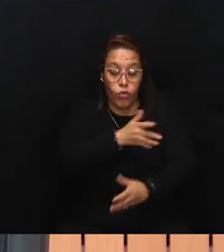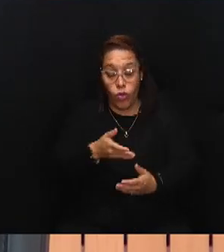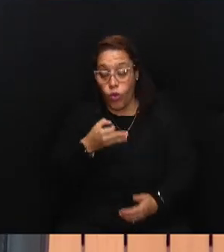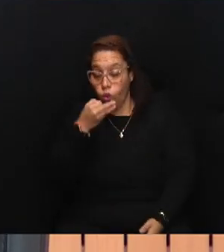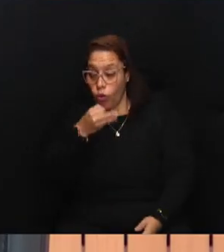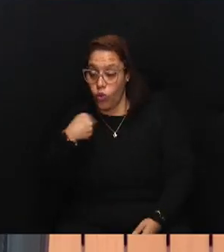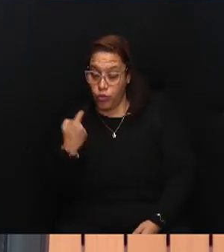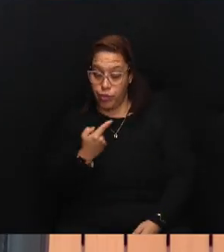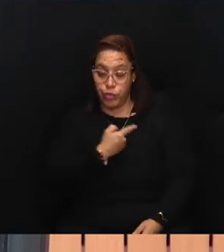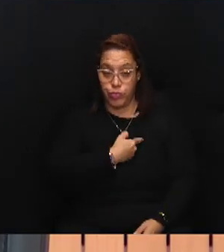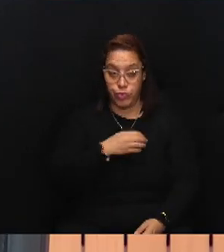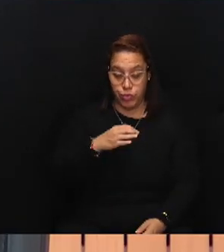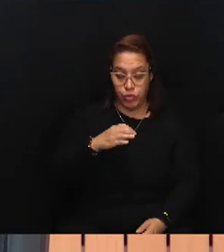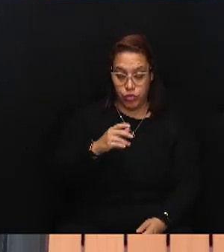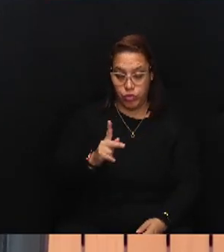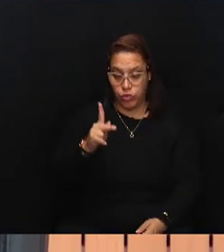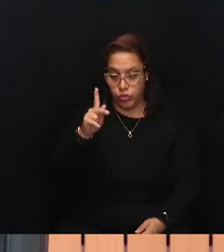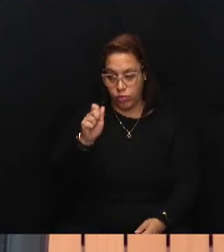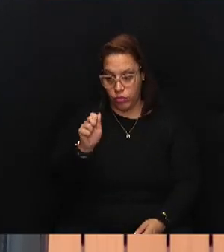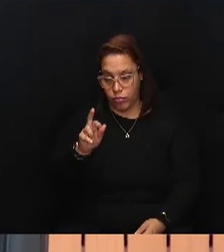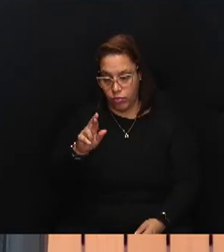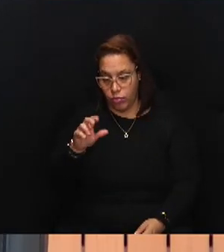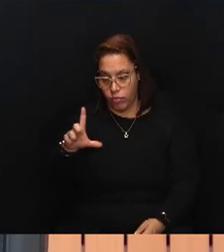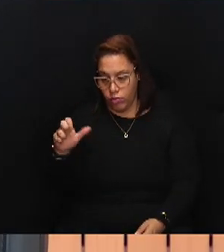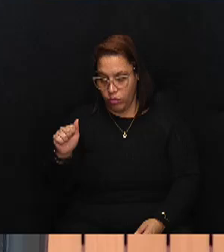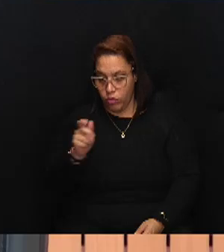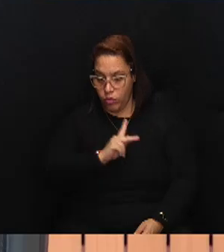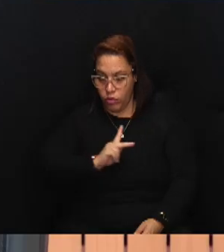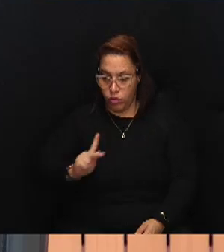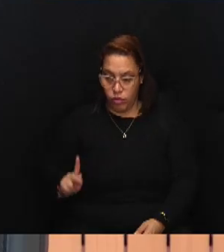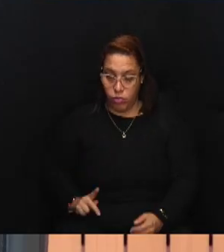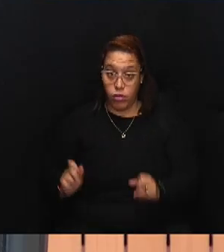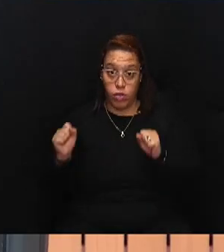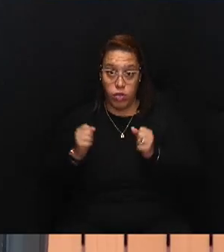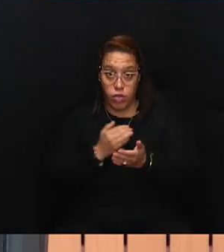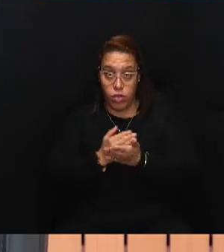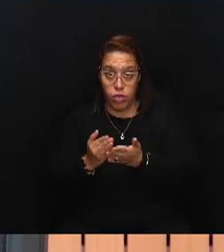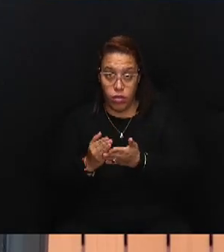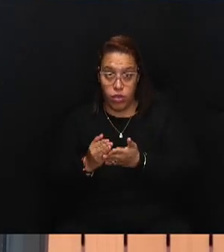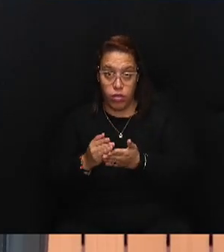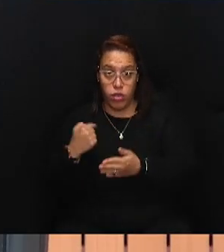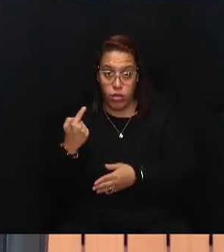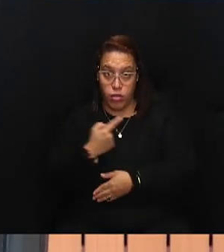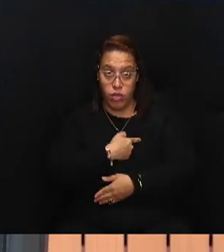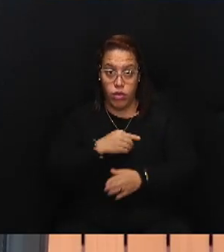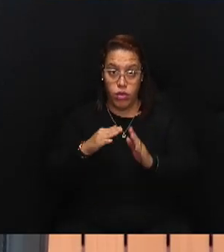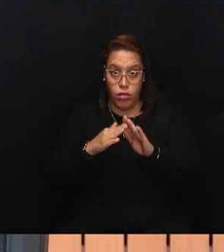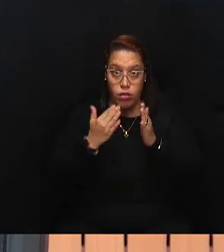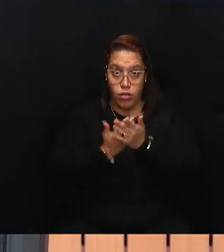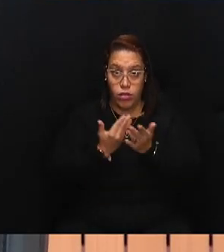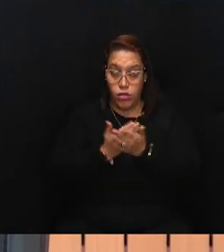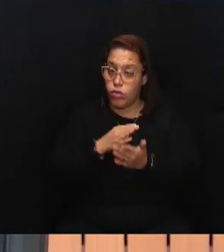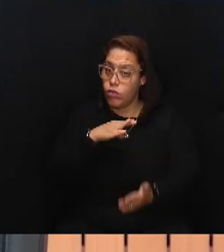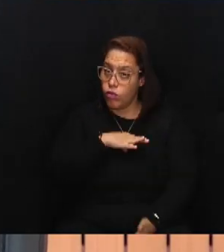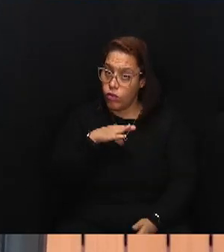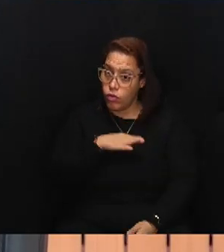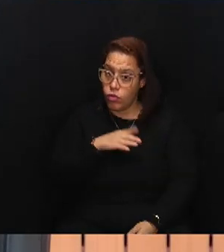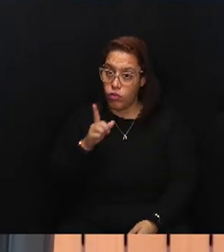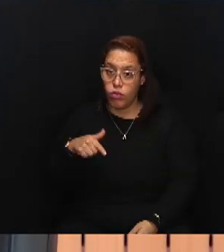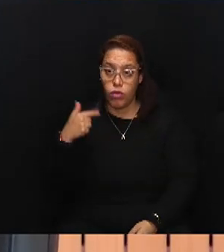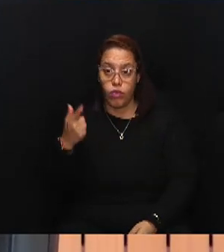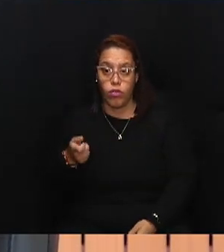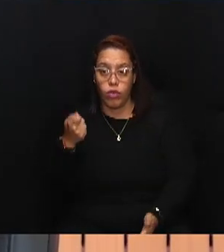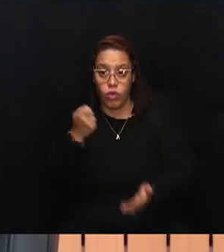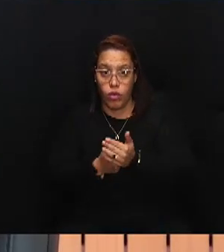nossa companheira Carla, que é a presidenta, nós podemos começar com nossas escolas municipais e depois cobrar